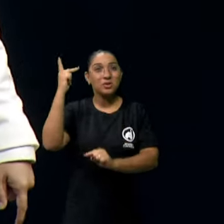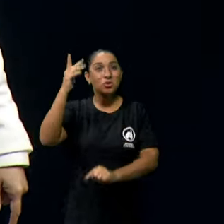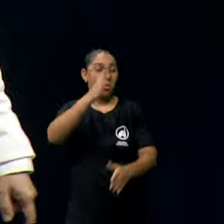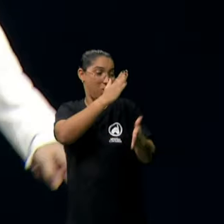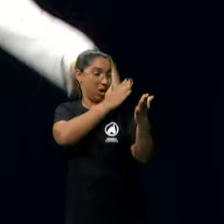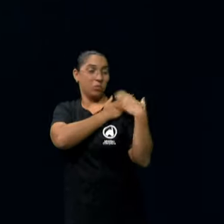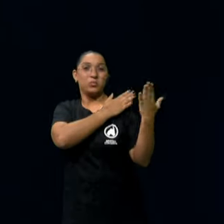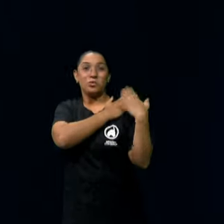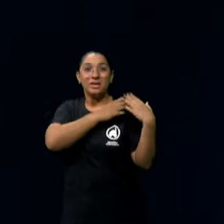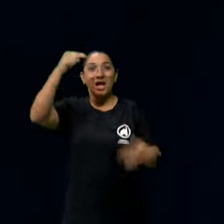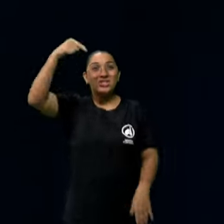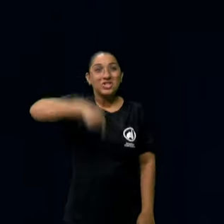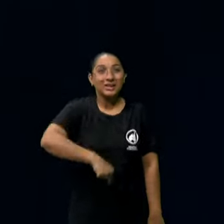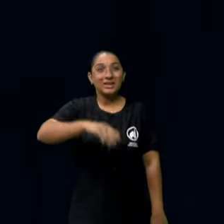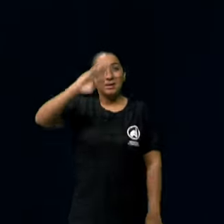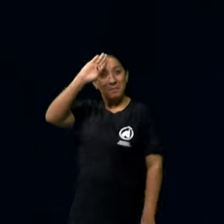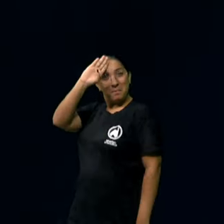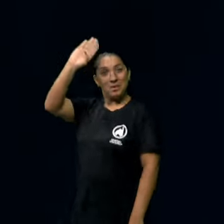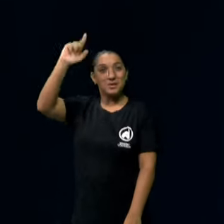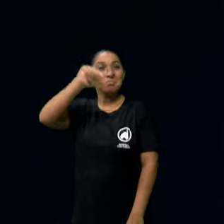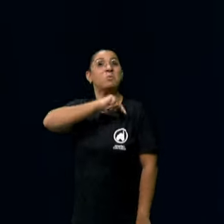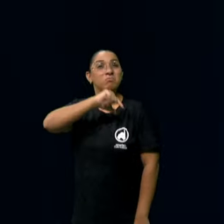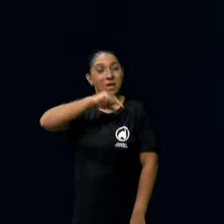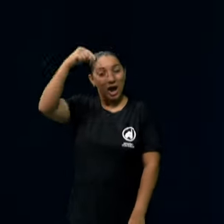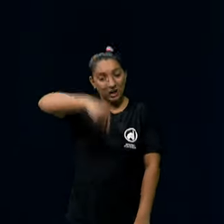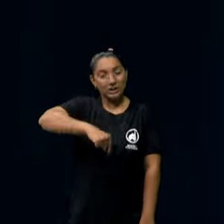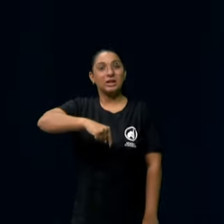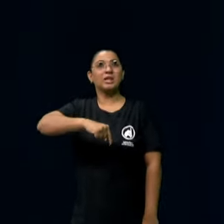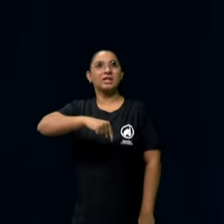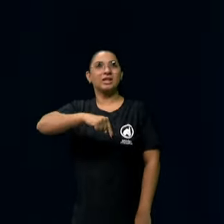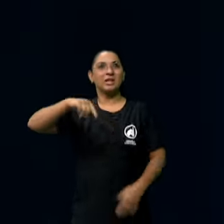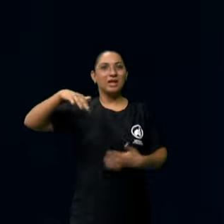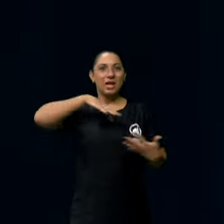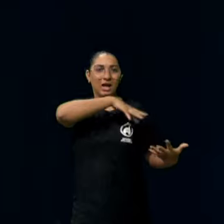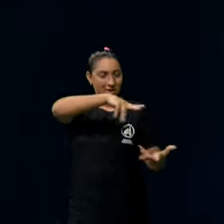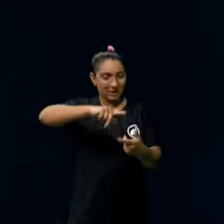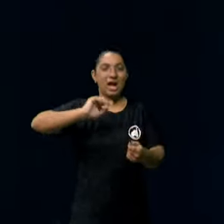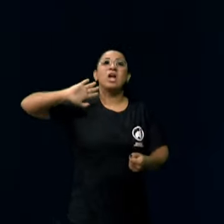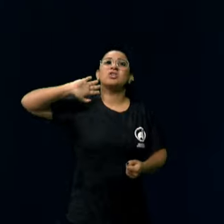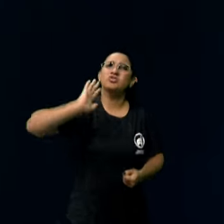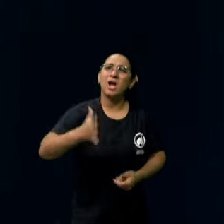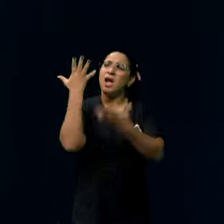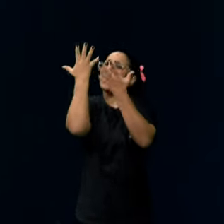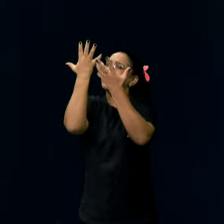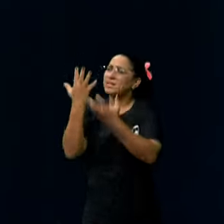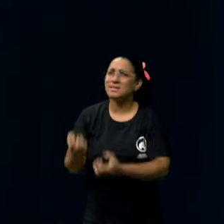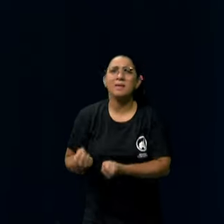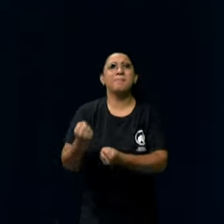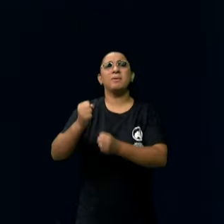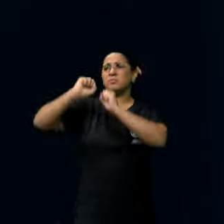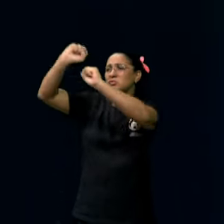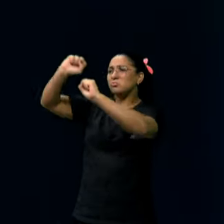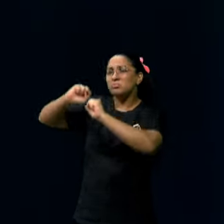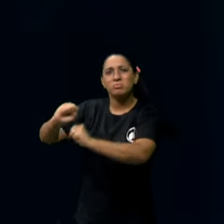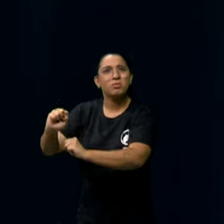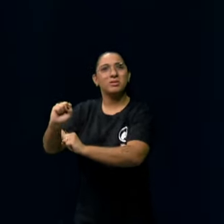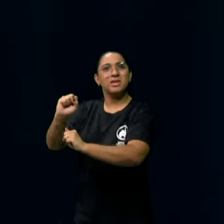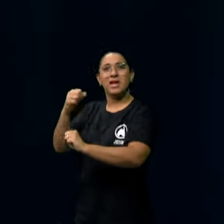dizemos nada não nós como igreja herdeiro da terra que recebemos a chave de poder e autoridade